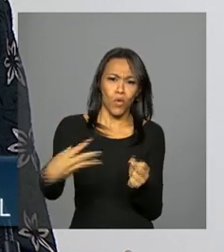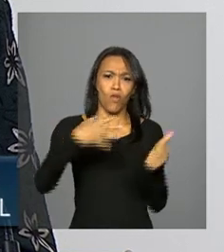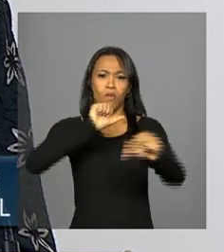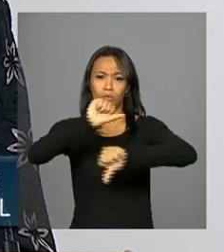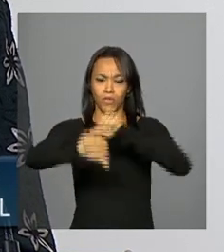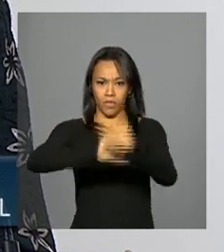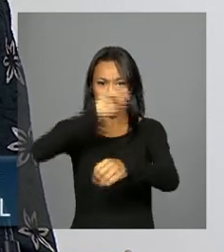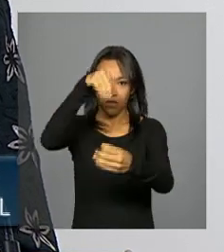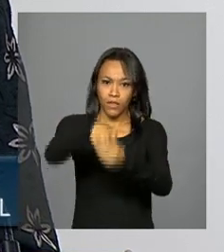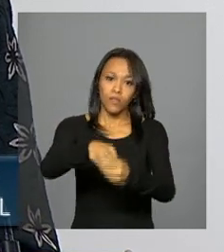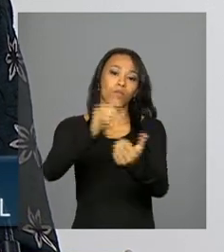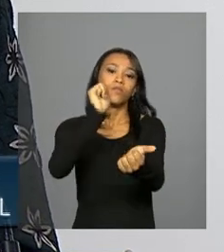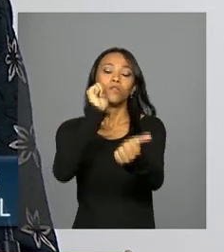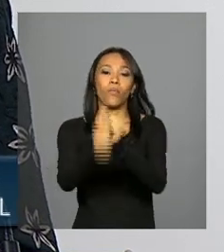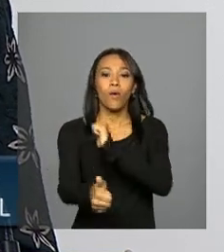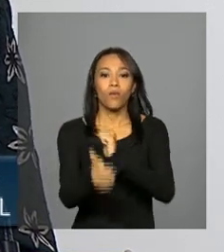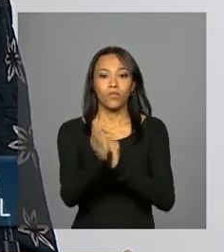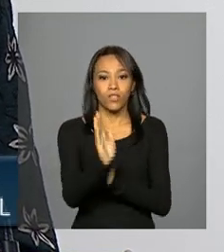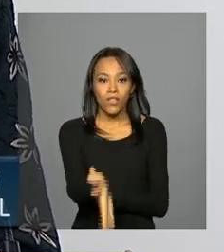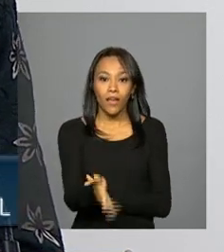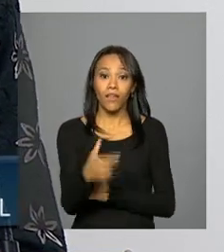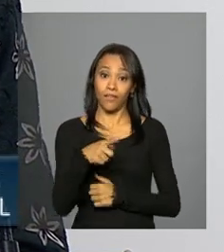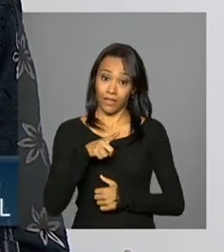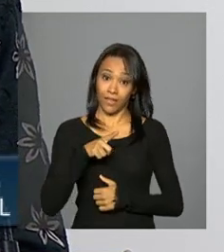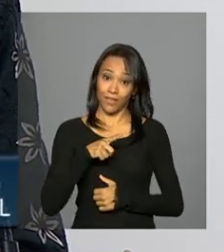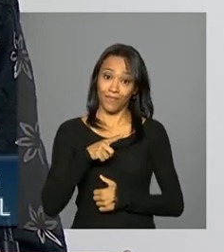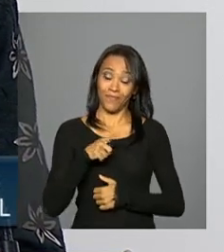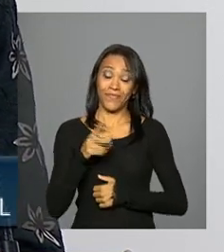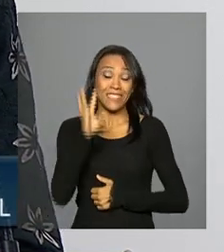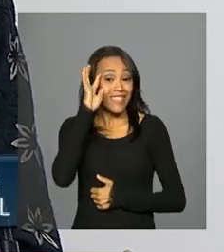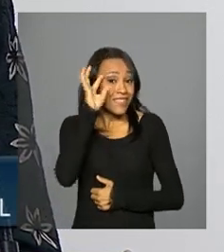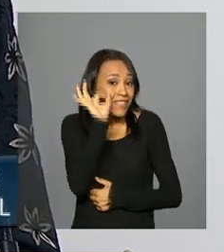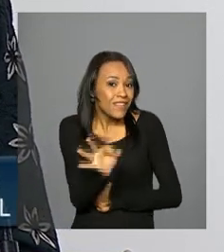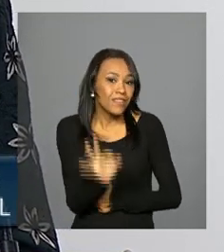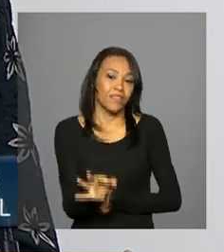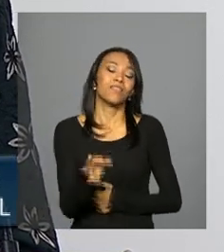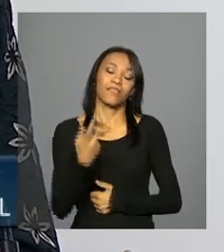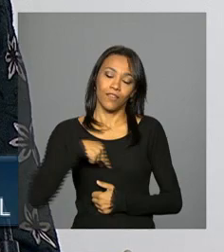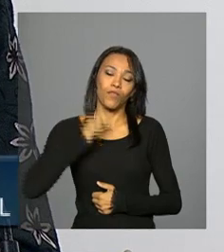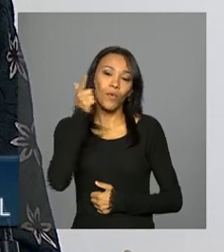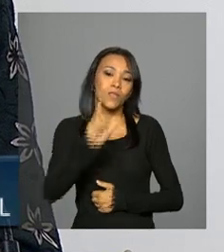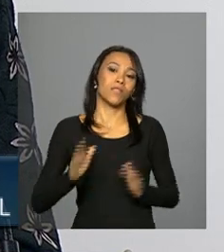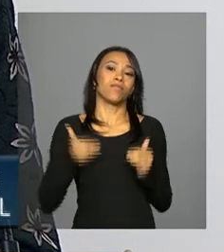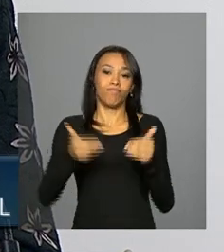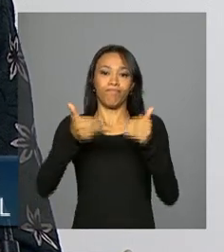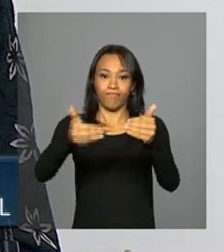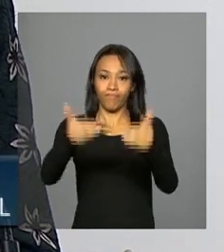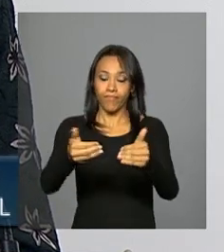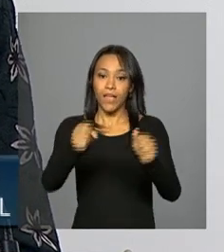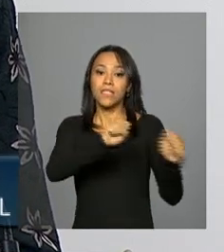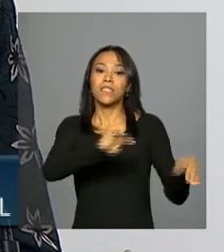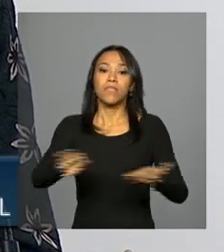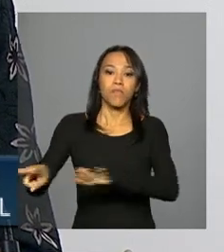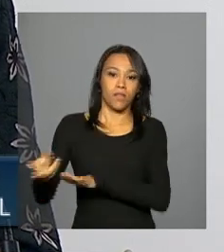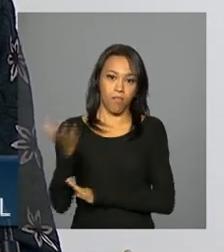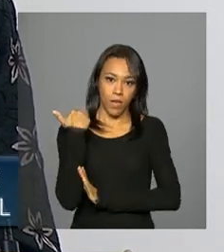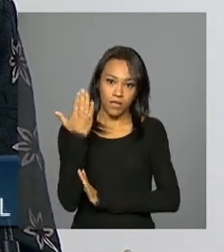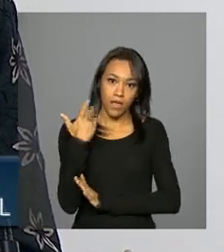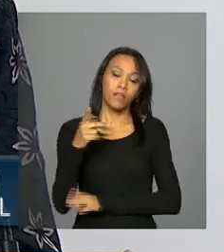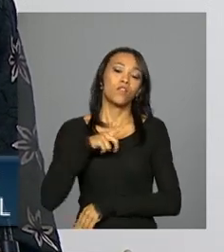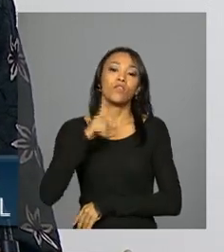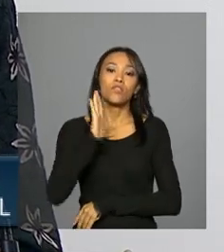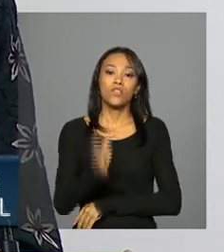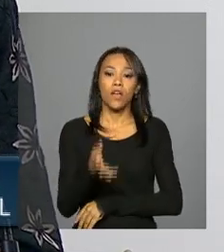vivenciada pelo futebol e tenho certeza que nós iremos adiante. Na semana passada, eu determinei